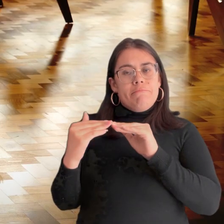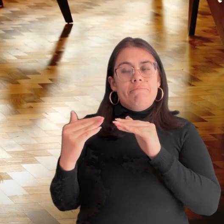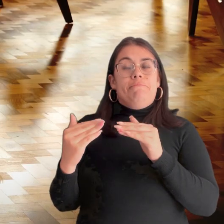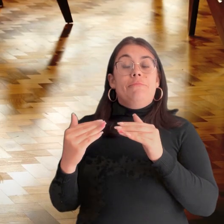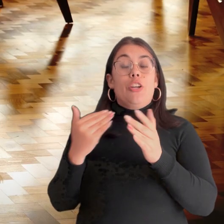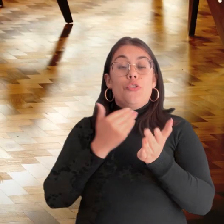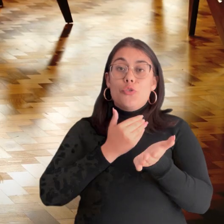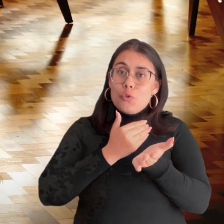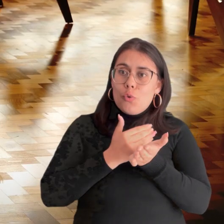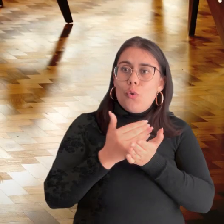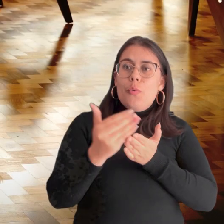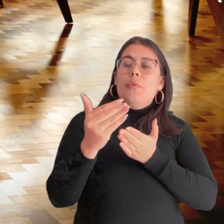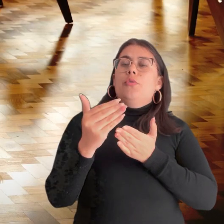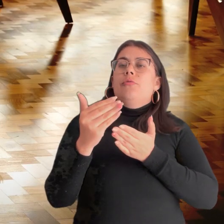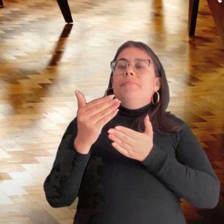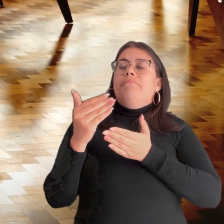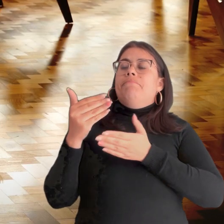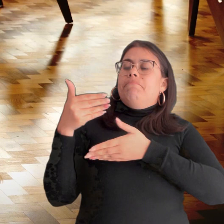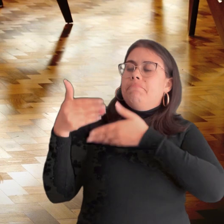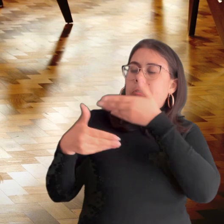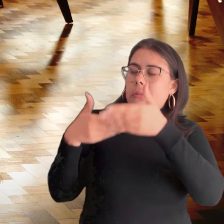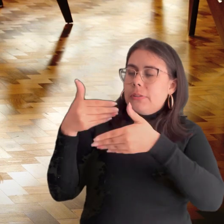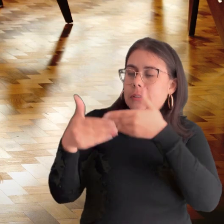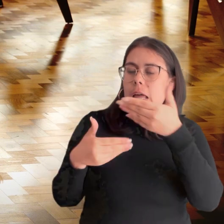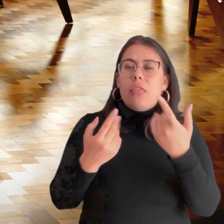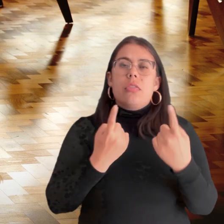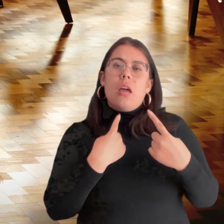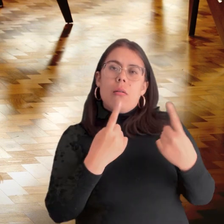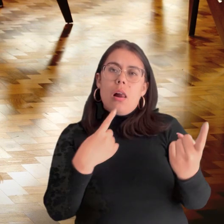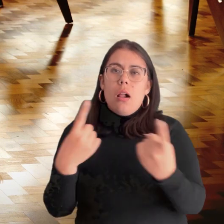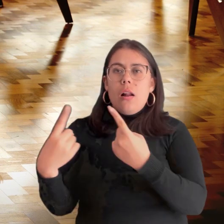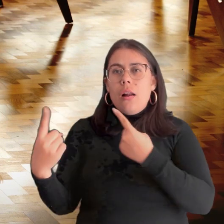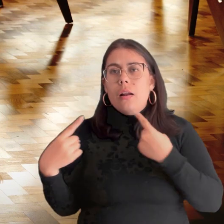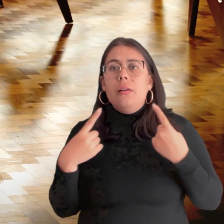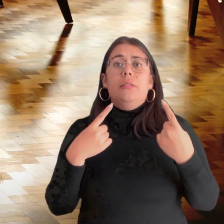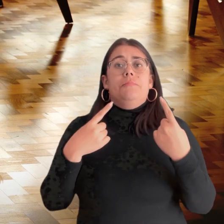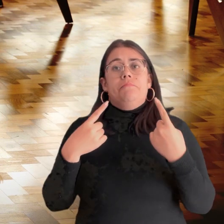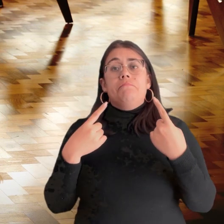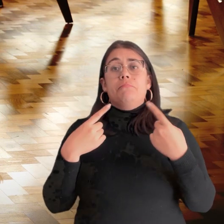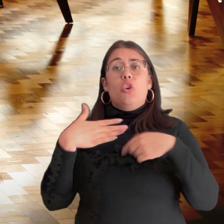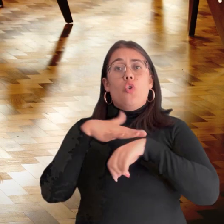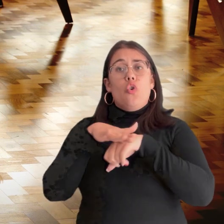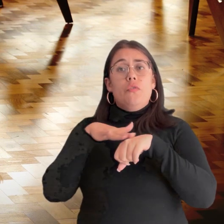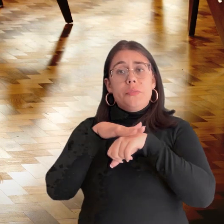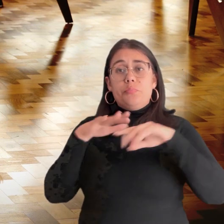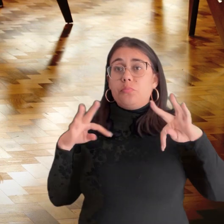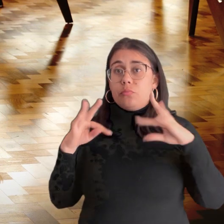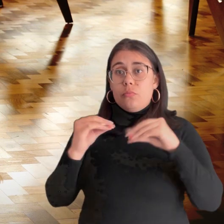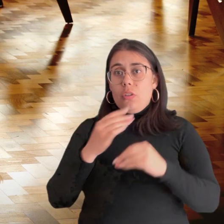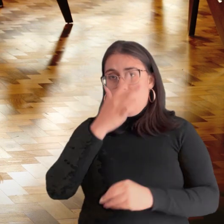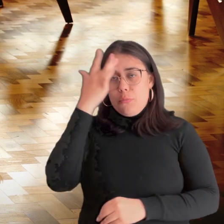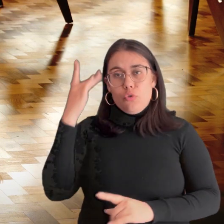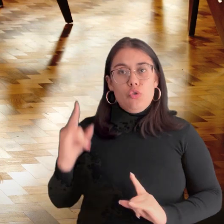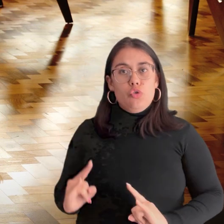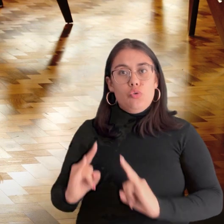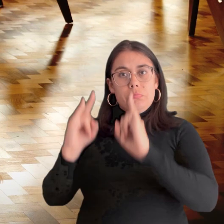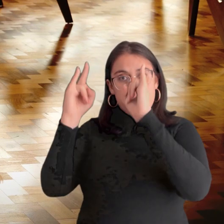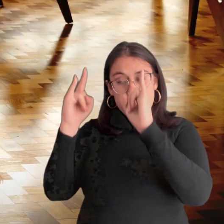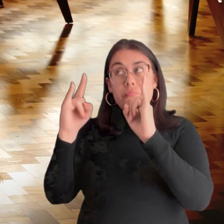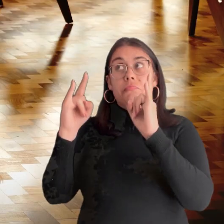conversa com o condomínio, de convencimento das pessoas que valeria a pena para o prédio recuperar o